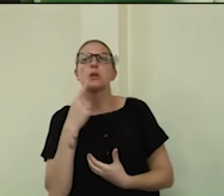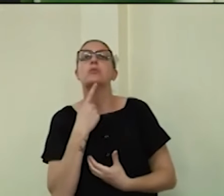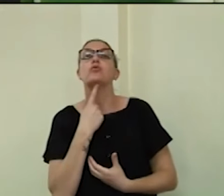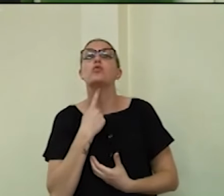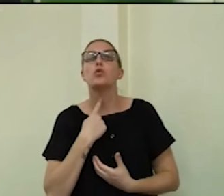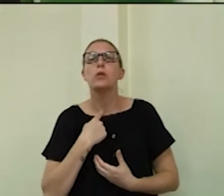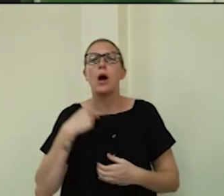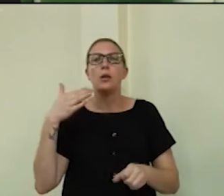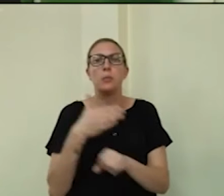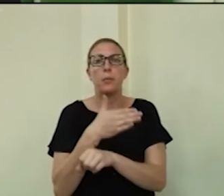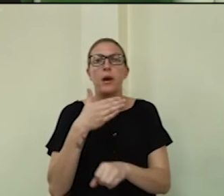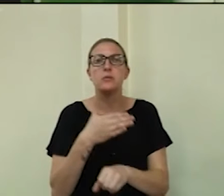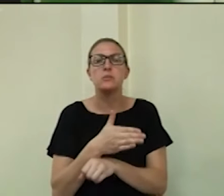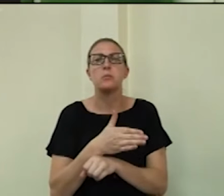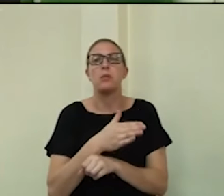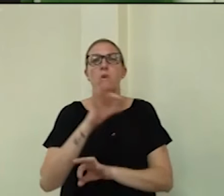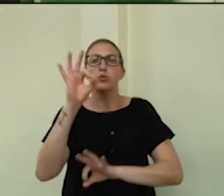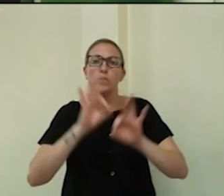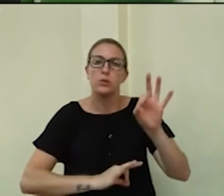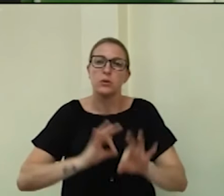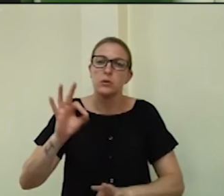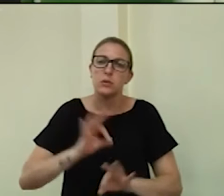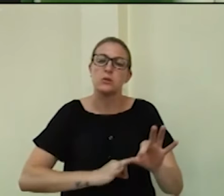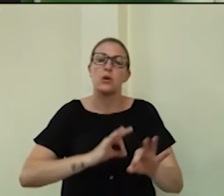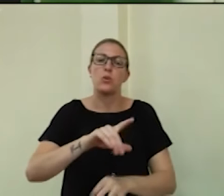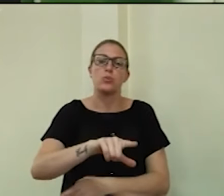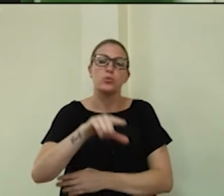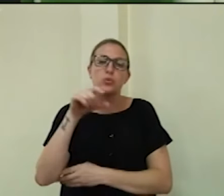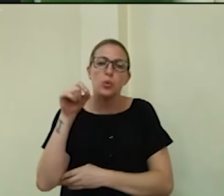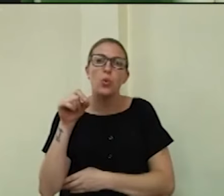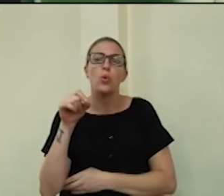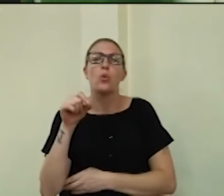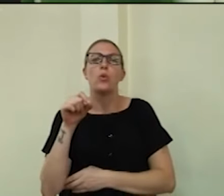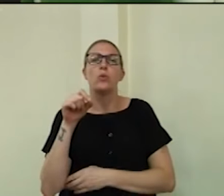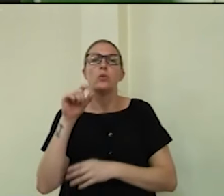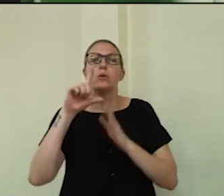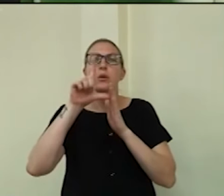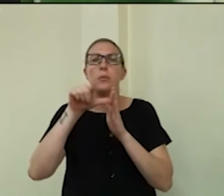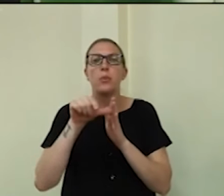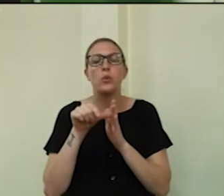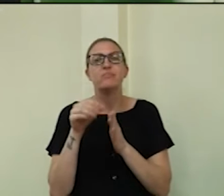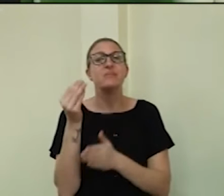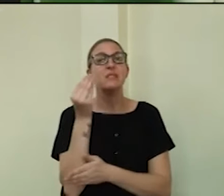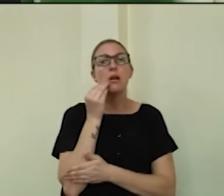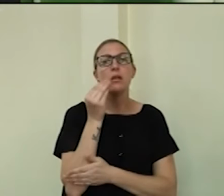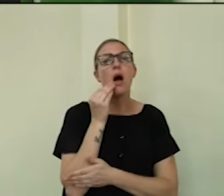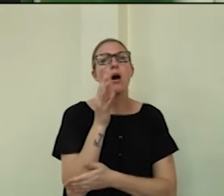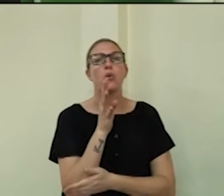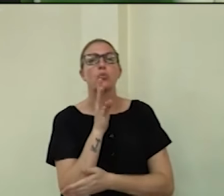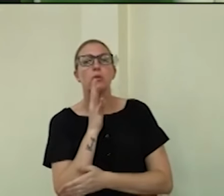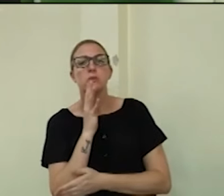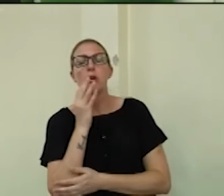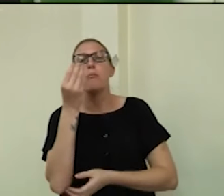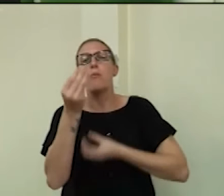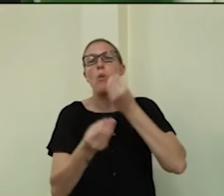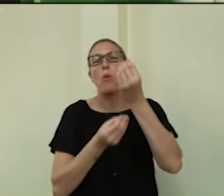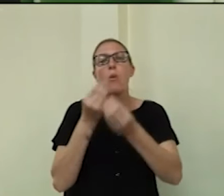de escolha e, posteriormente, buscar conhecer o funcionamento do Poder